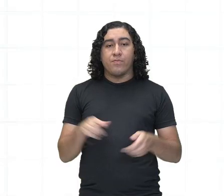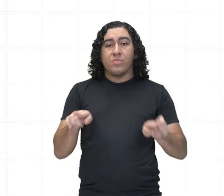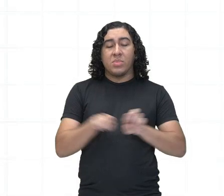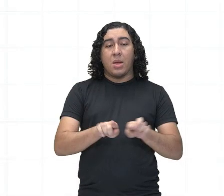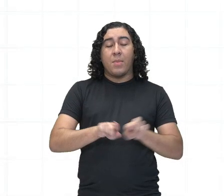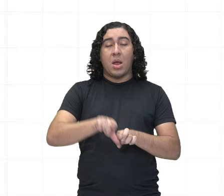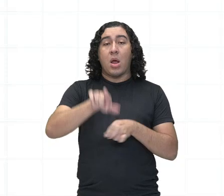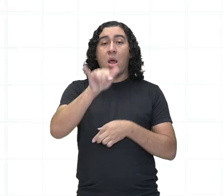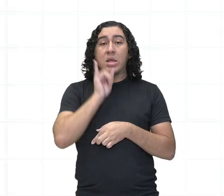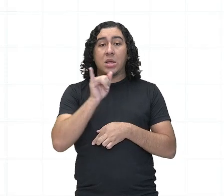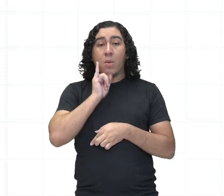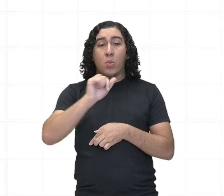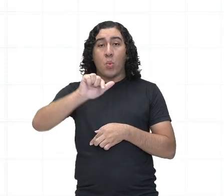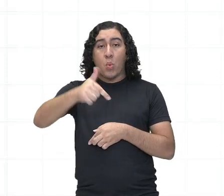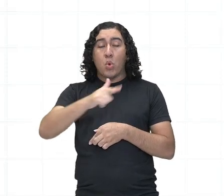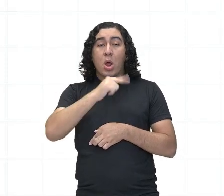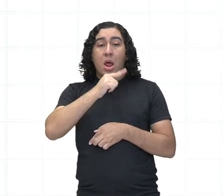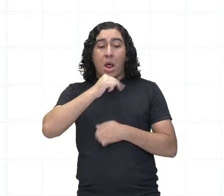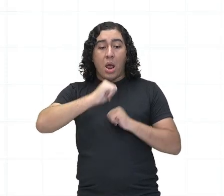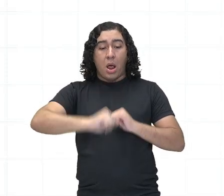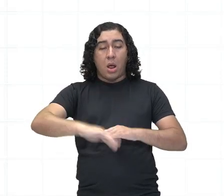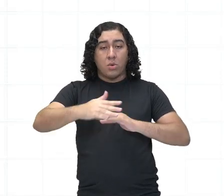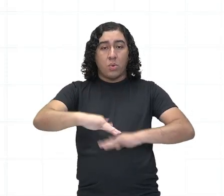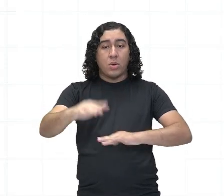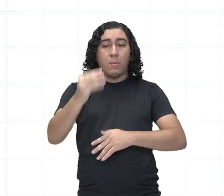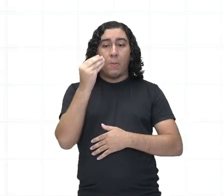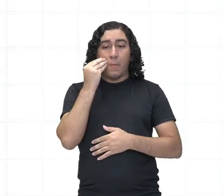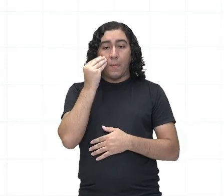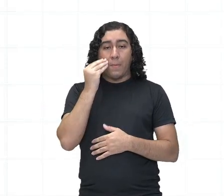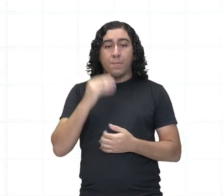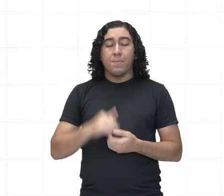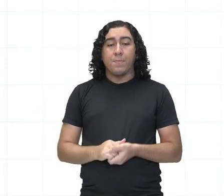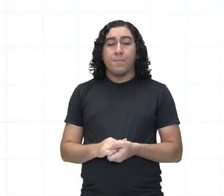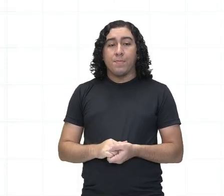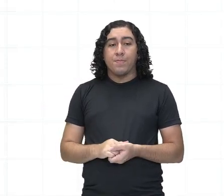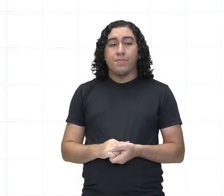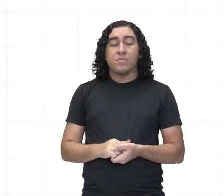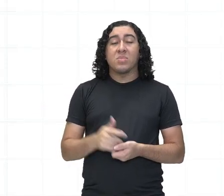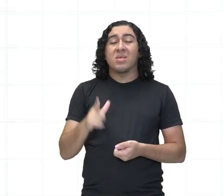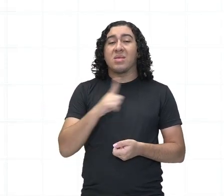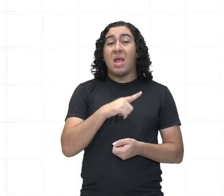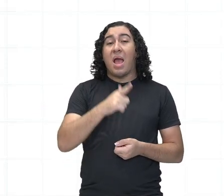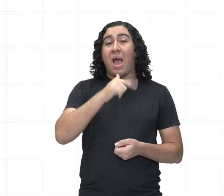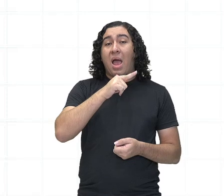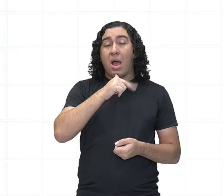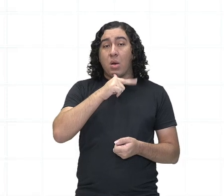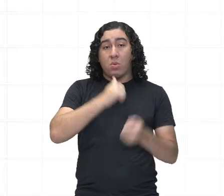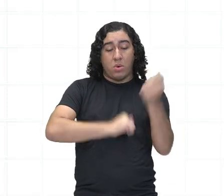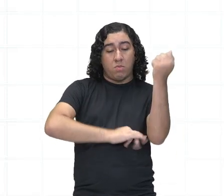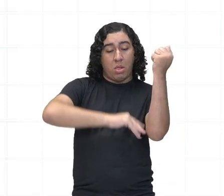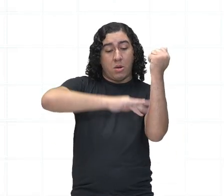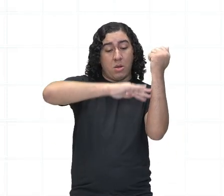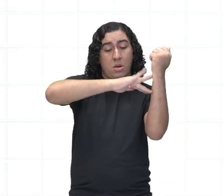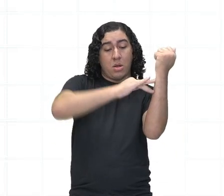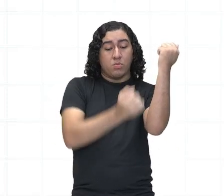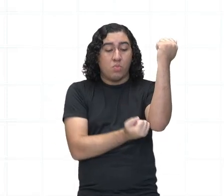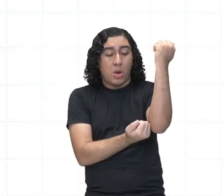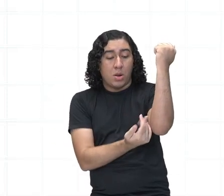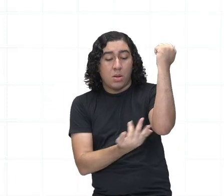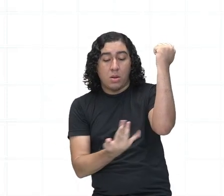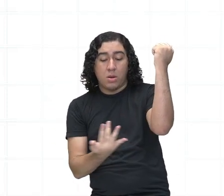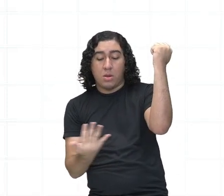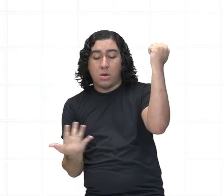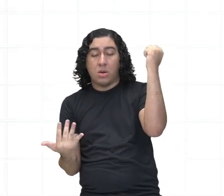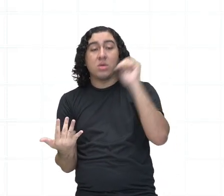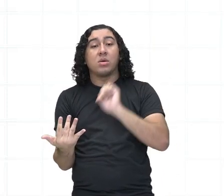ambiente aquático. Veja aí um ambiente aquático. Nós temos algas lá nesse ambiente aquático? Temos. Nós temos